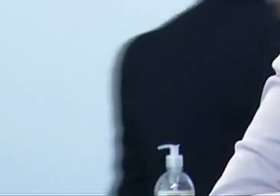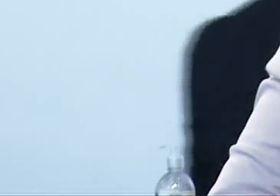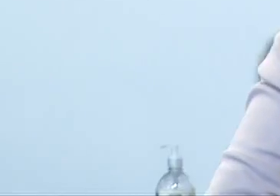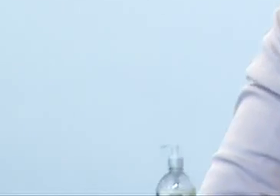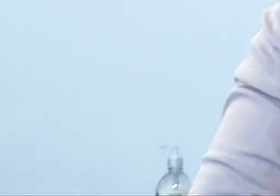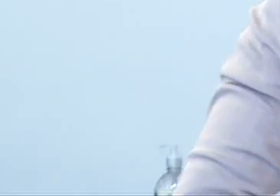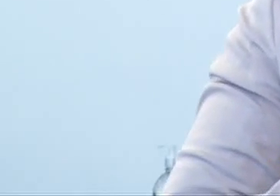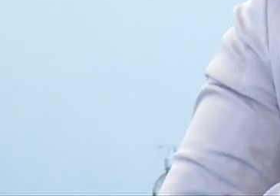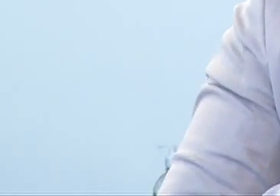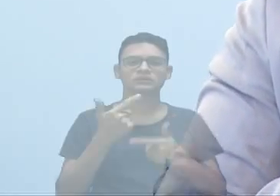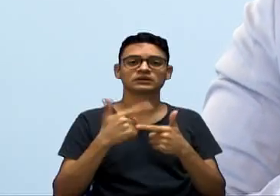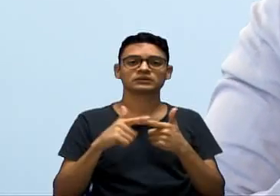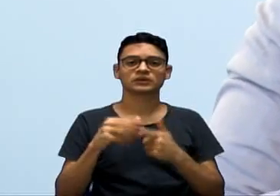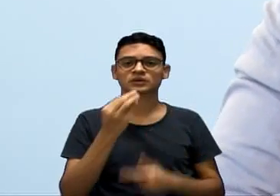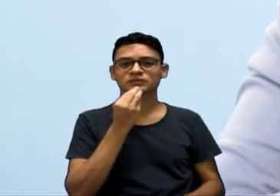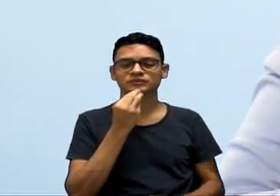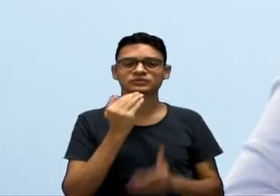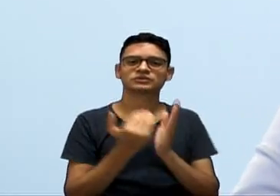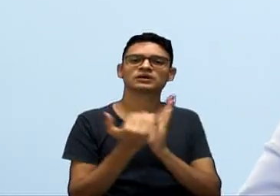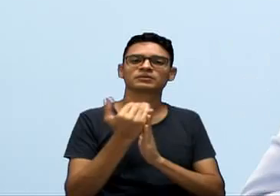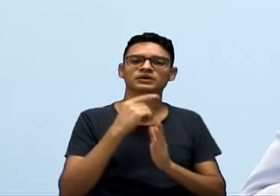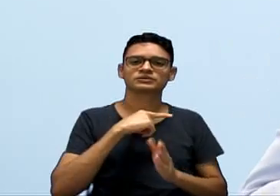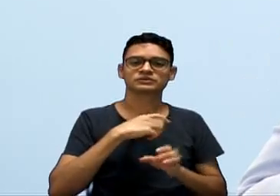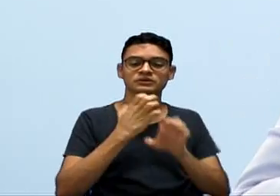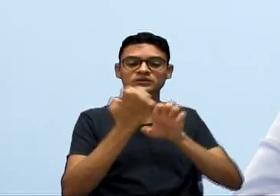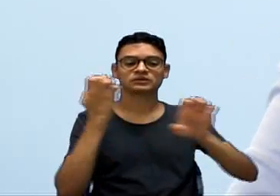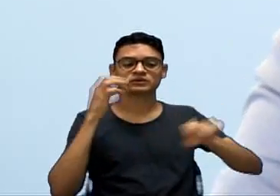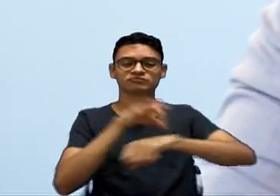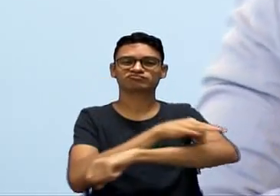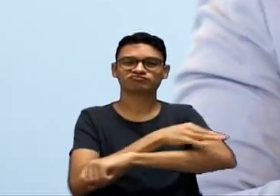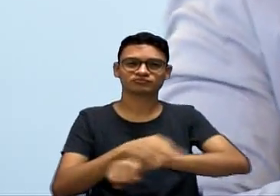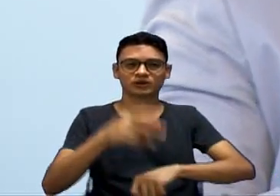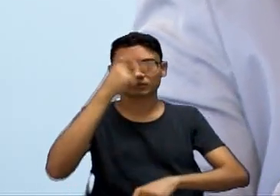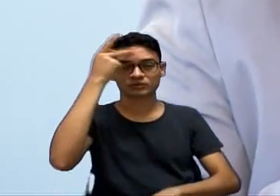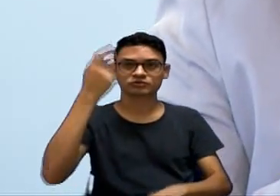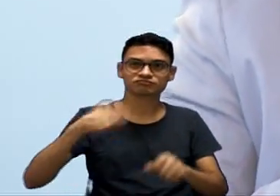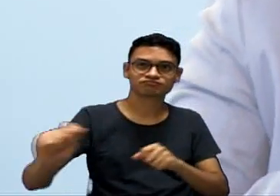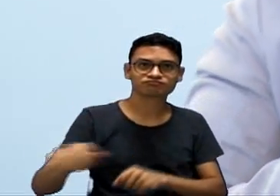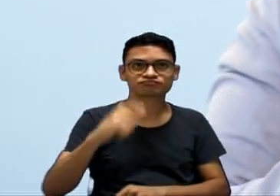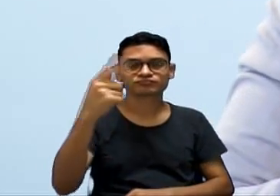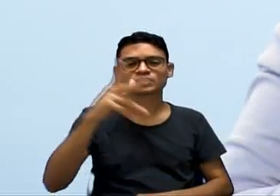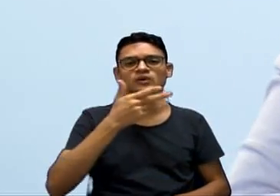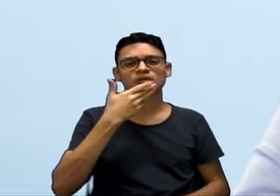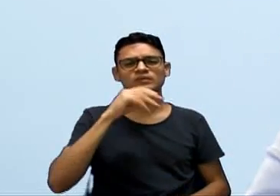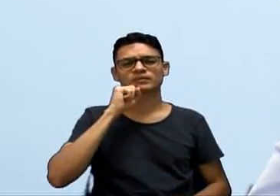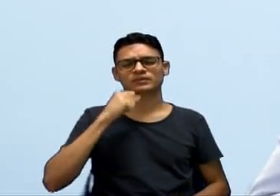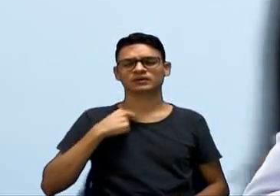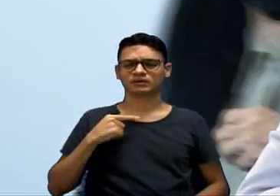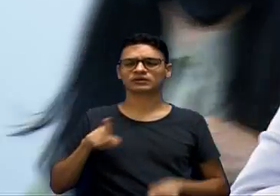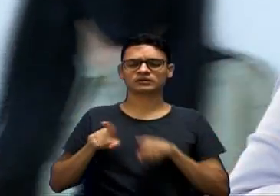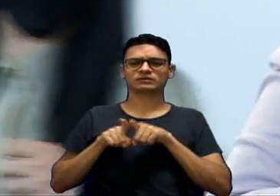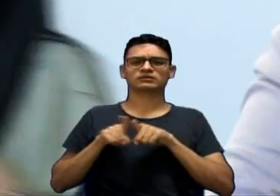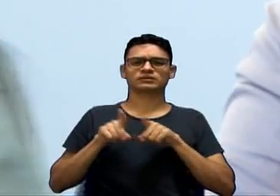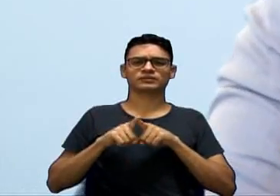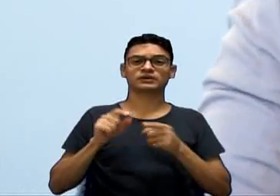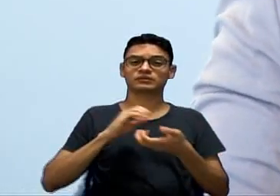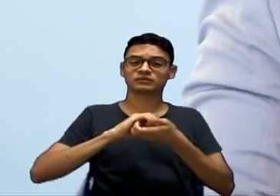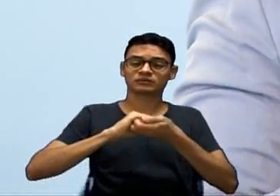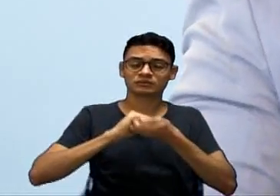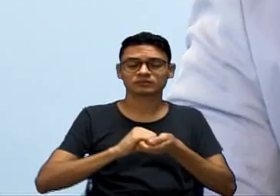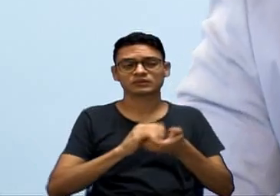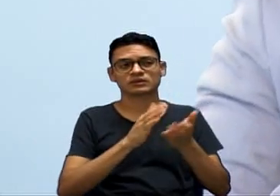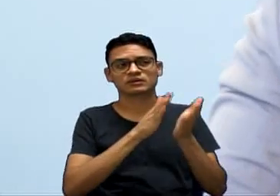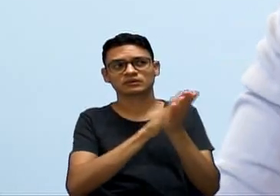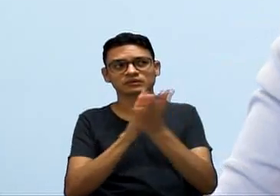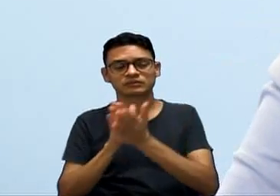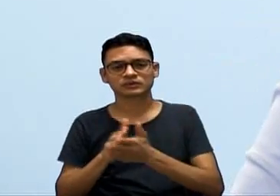os engenheiros, e junto com os engenheiros, os arquitetos, os pedreiros, meu pai que foi pedreiro, quero congratular os pedreiros também, o servente.